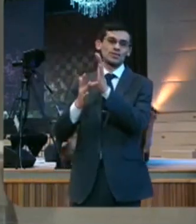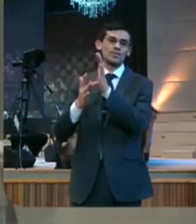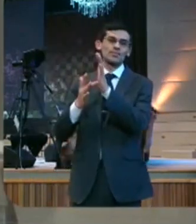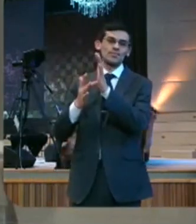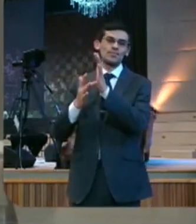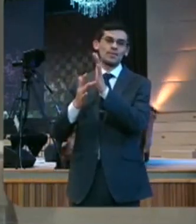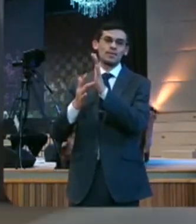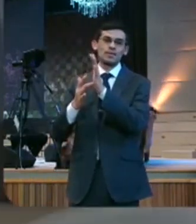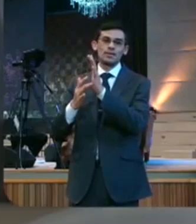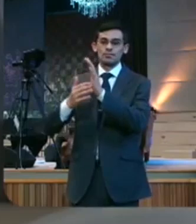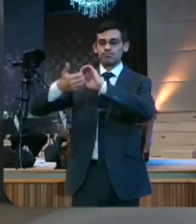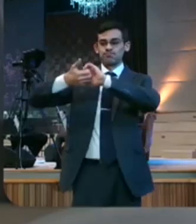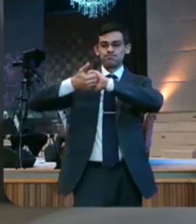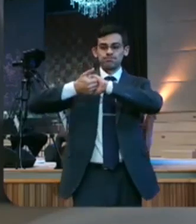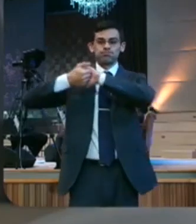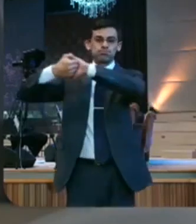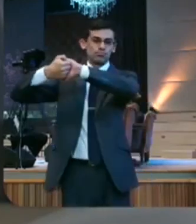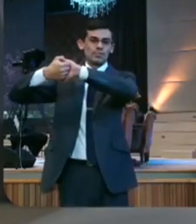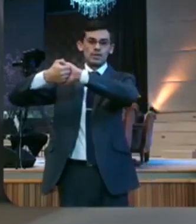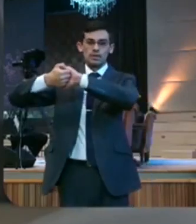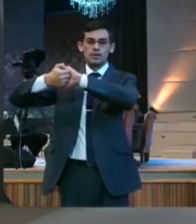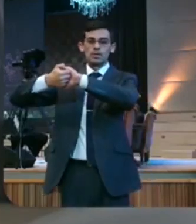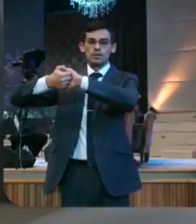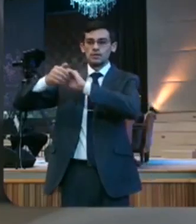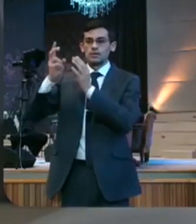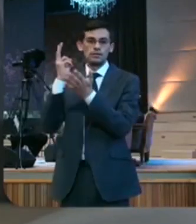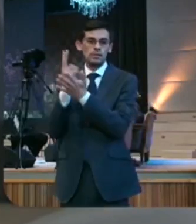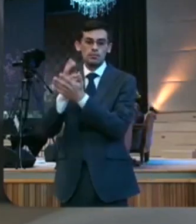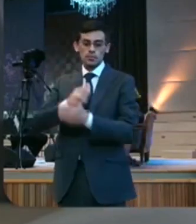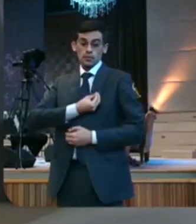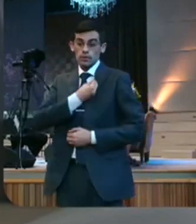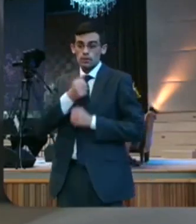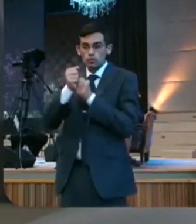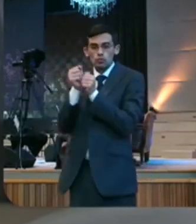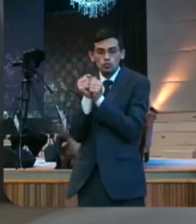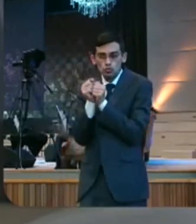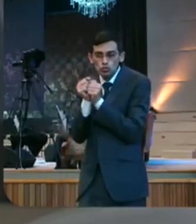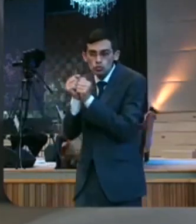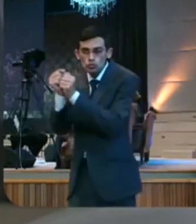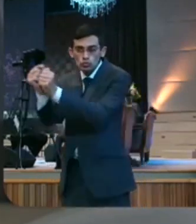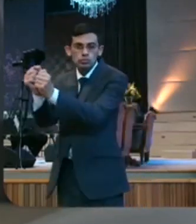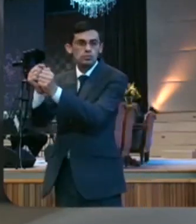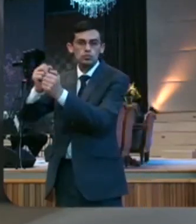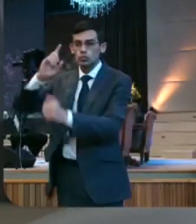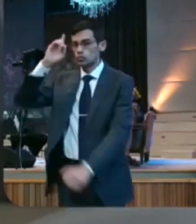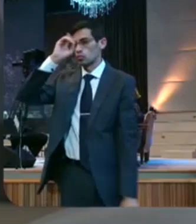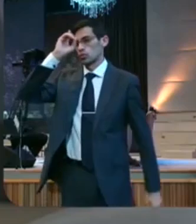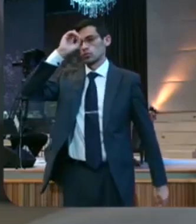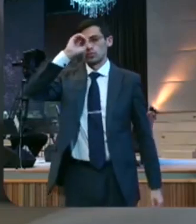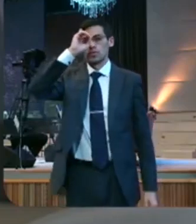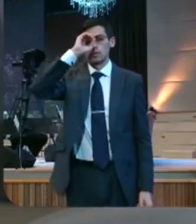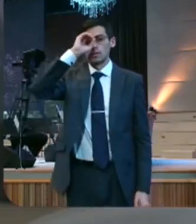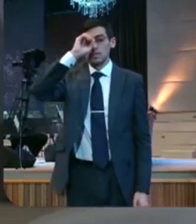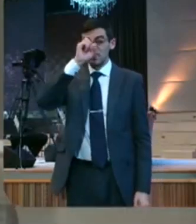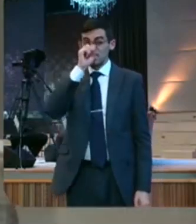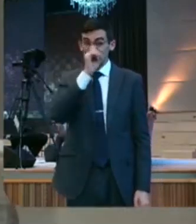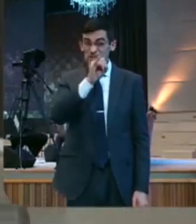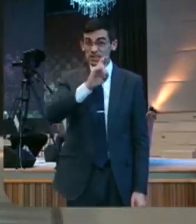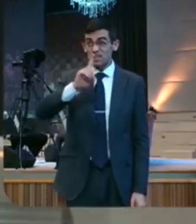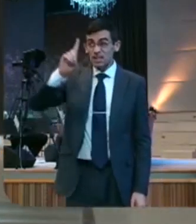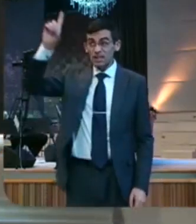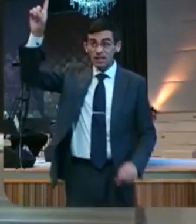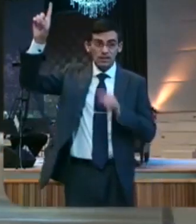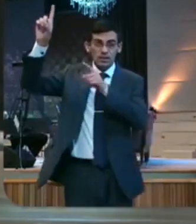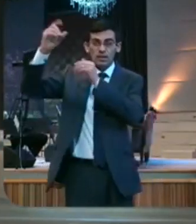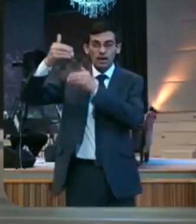em segurar na mão dele, em caminhar com ele pelo caminho da vida. E se ele não for à